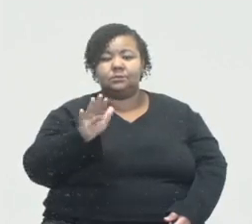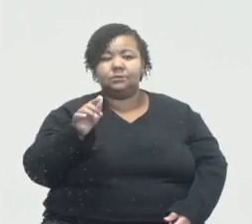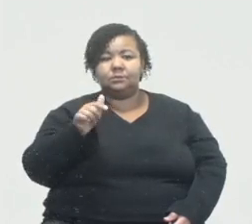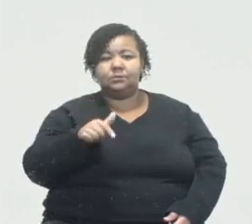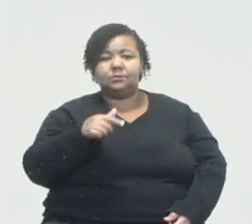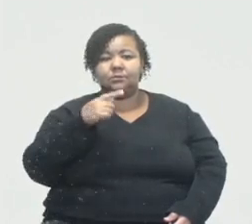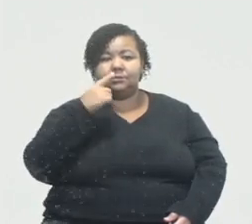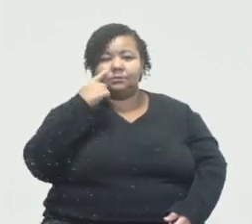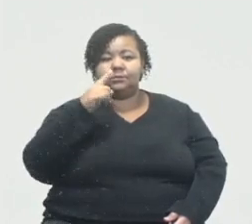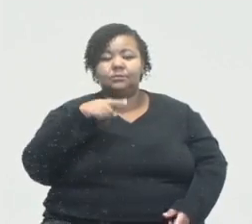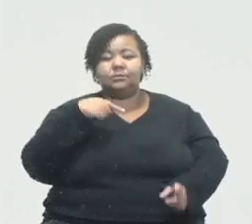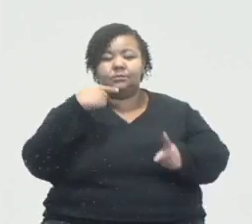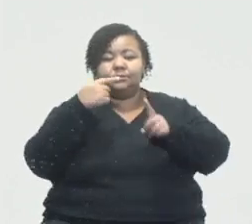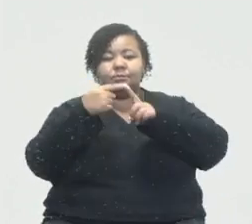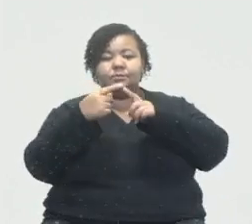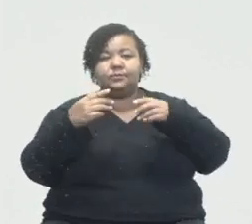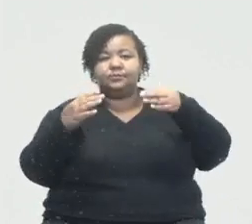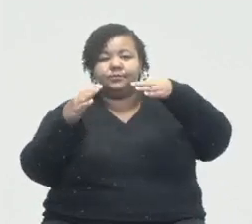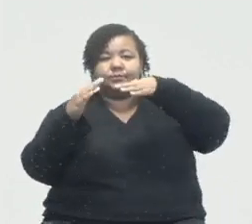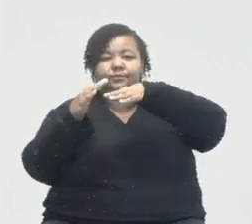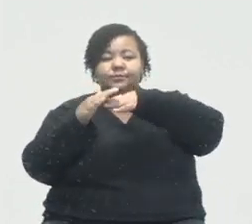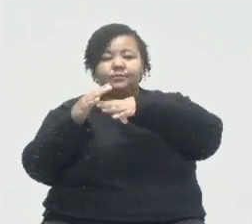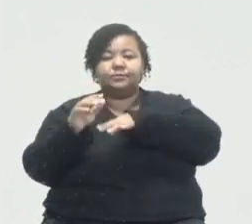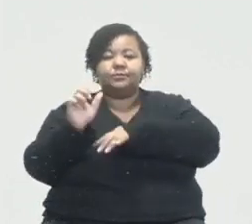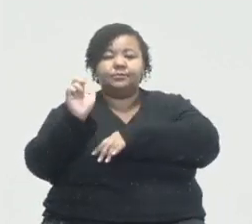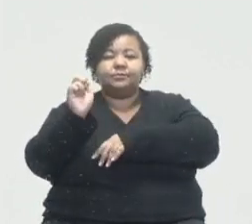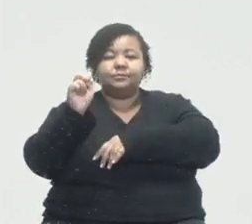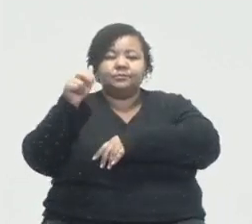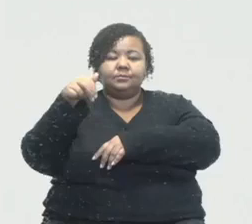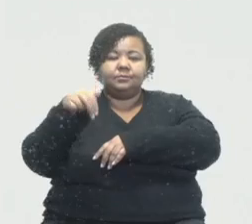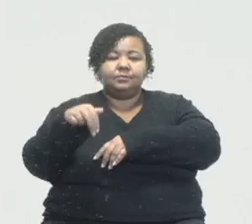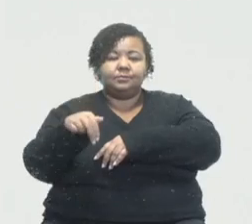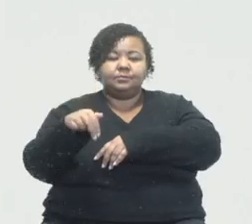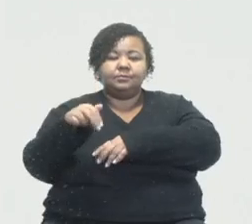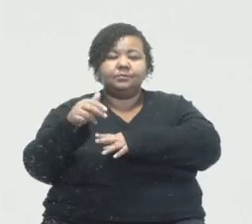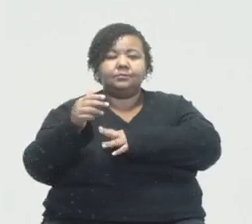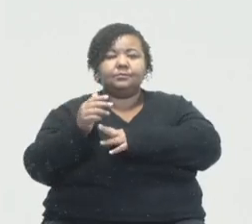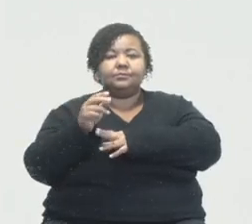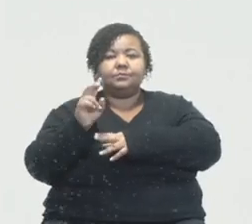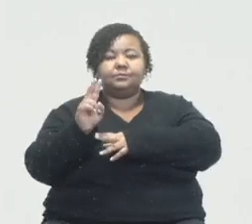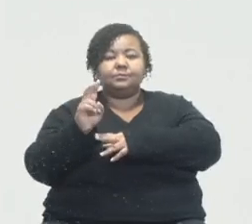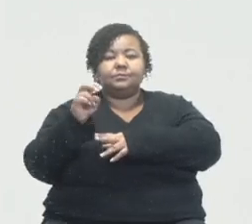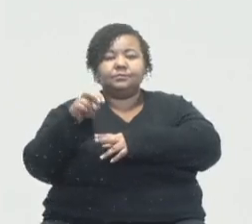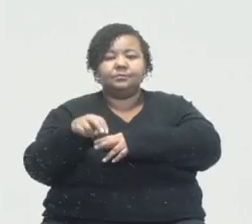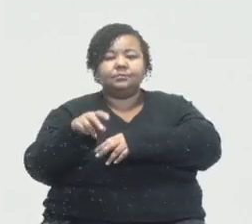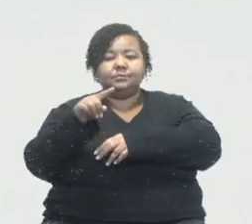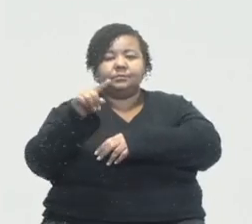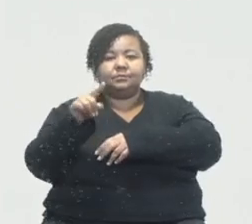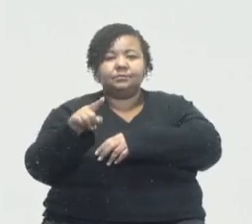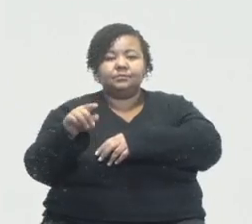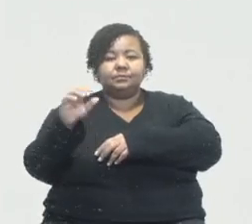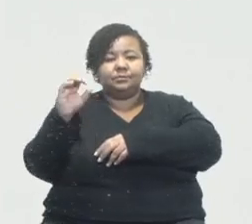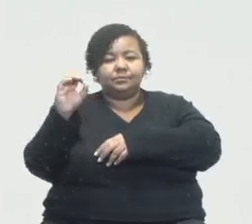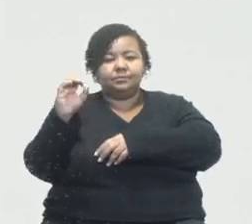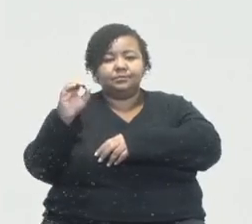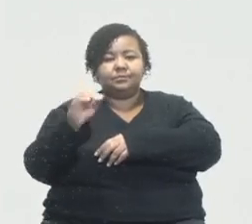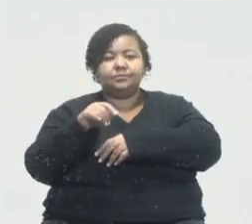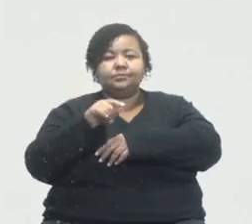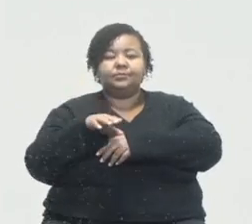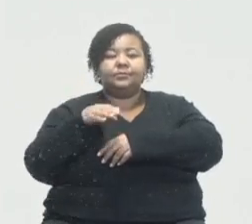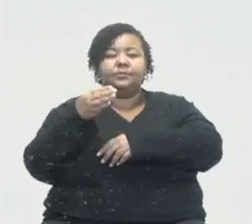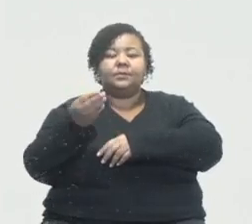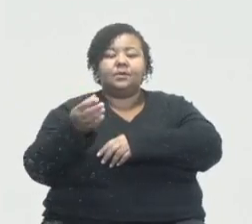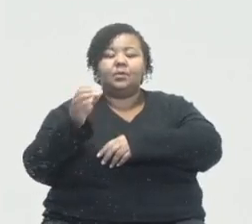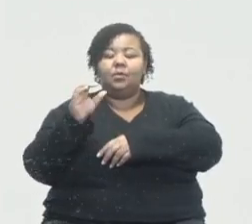essa adição até o AN, VN igual ao vetor nulo. Então, o vetor